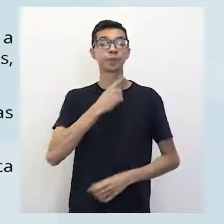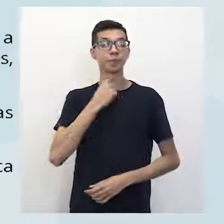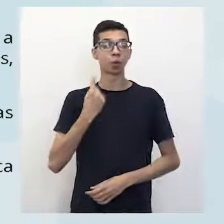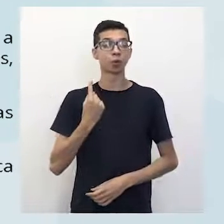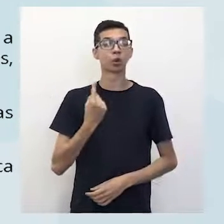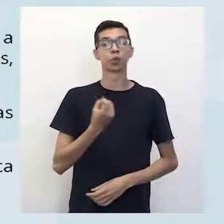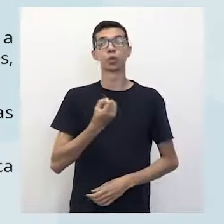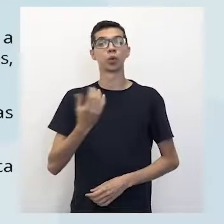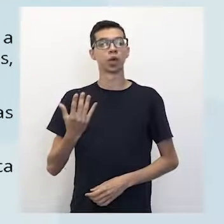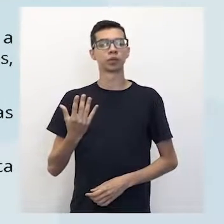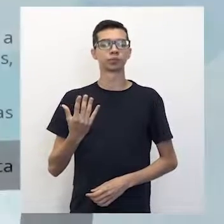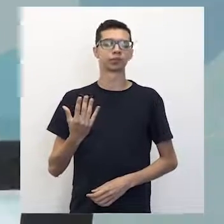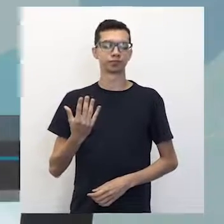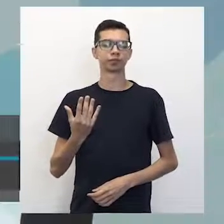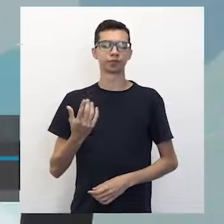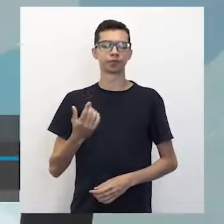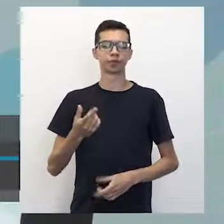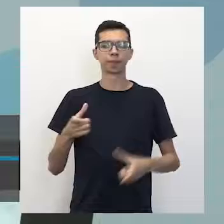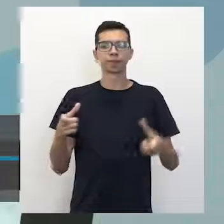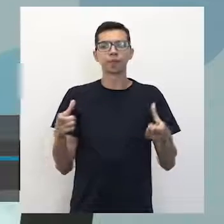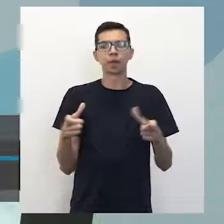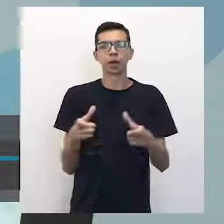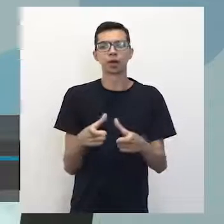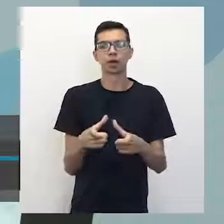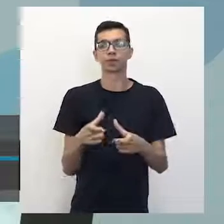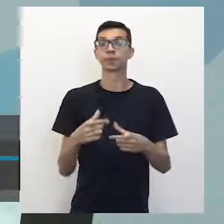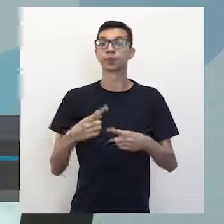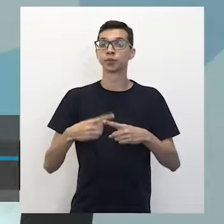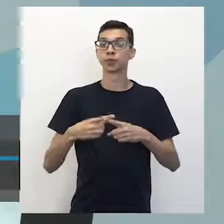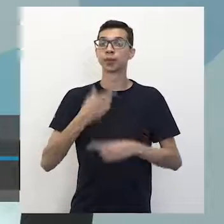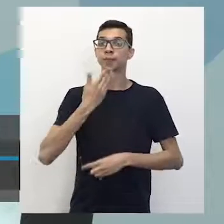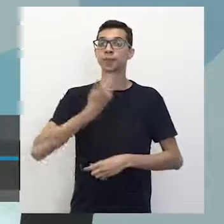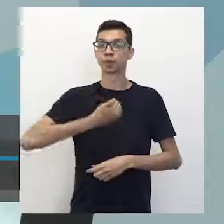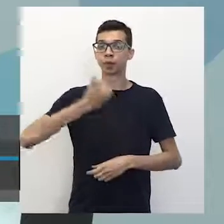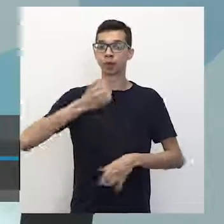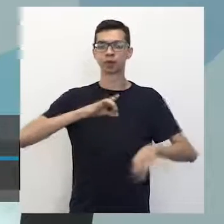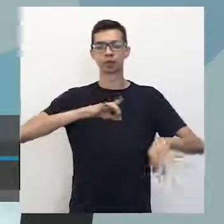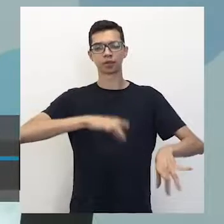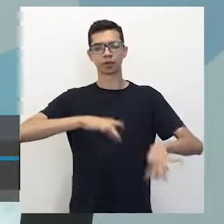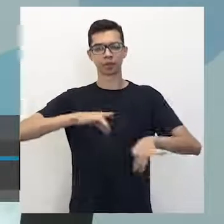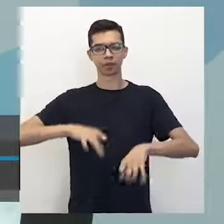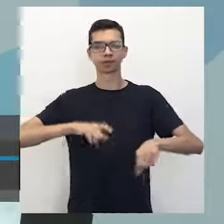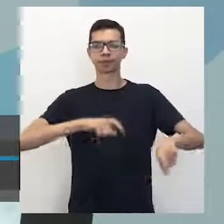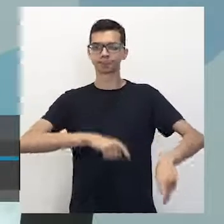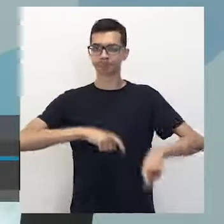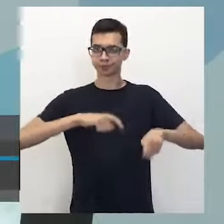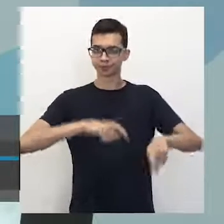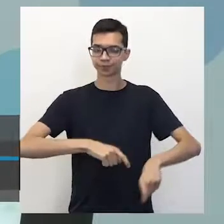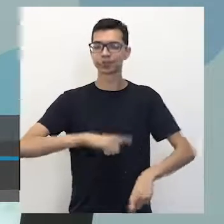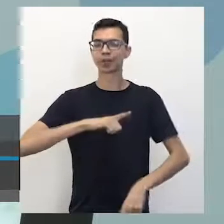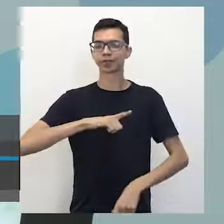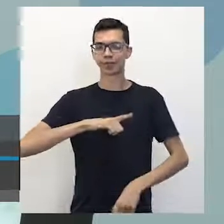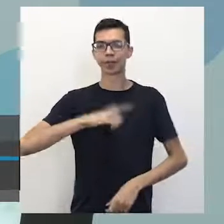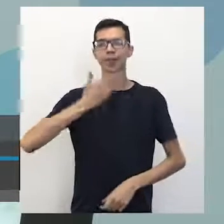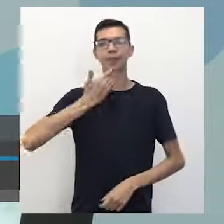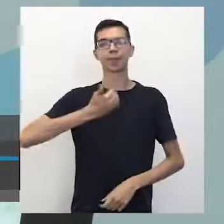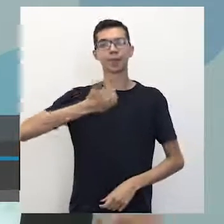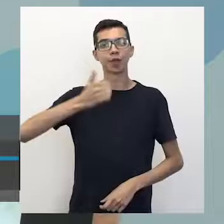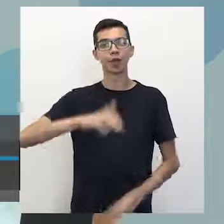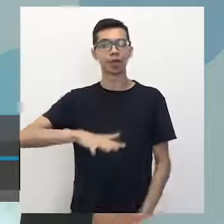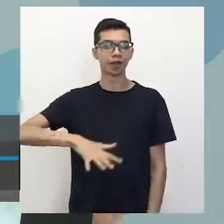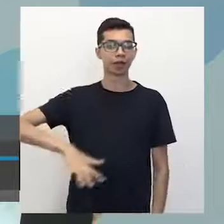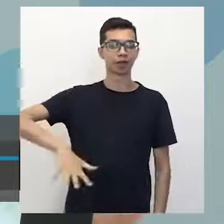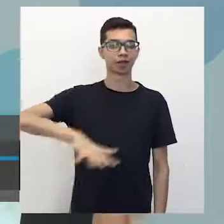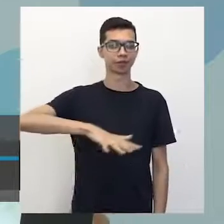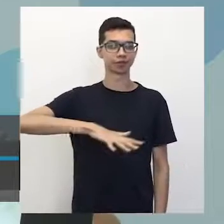ou seja, a própria melhoria nas técnicas agrícolas, né, a melhoria ali das áreas cultiváveis